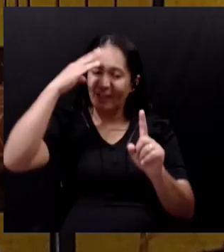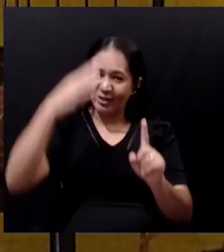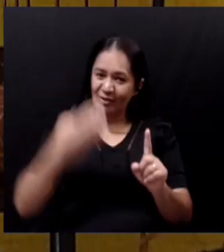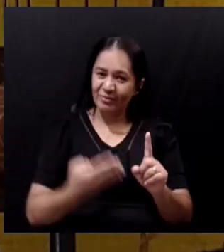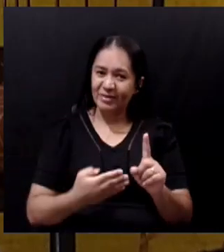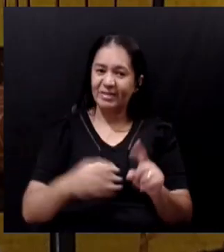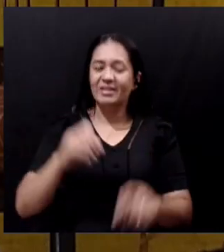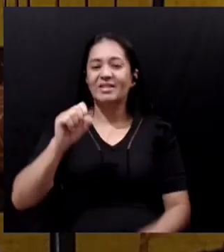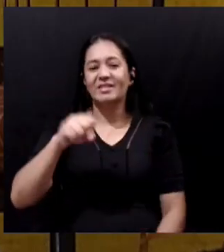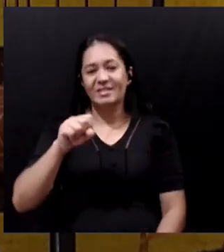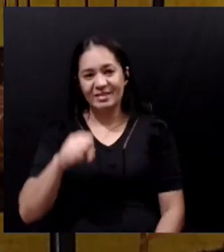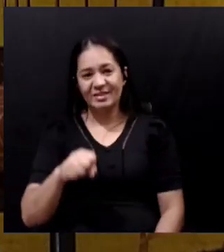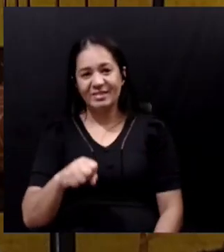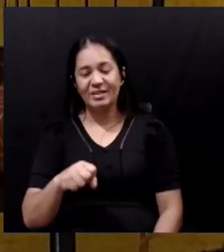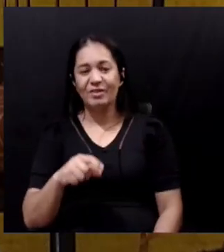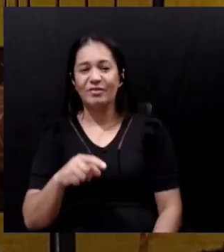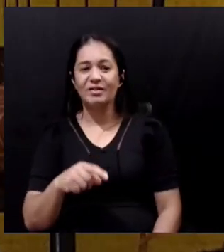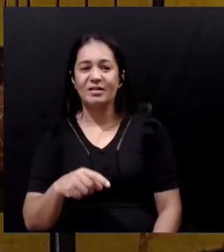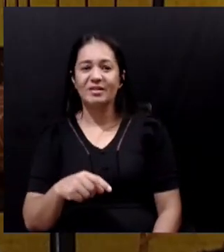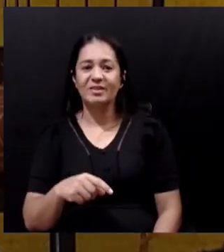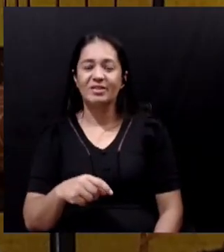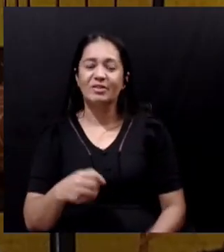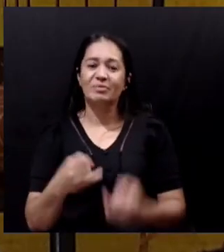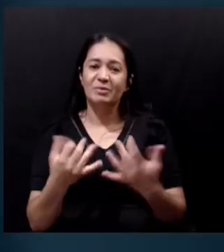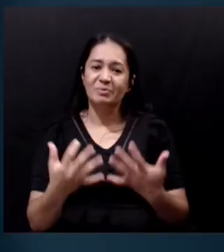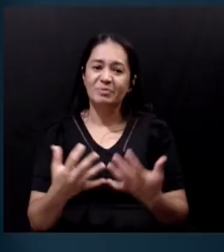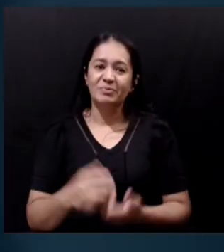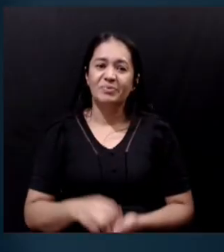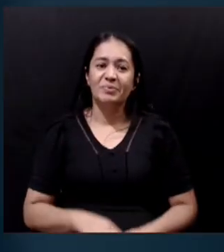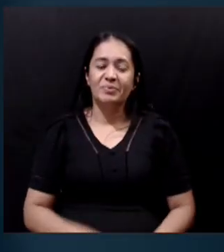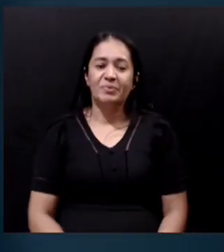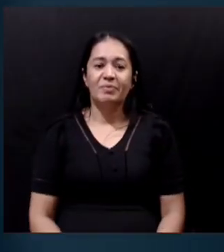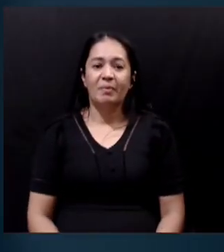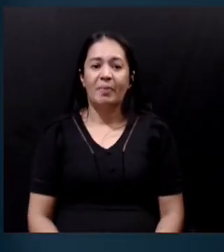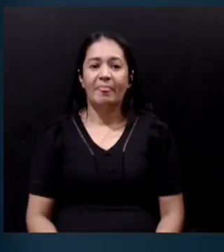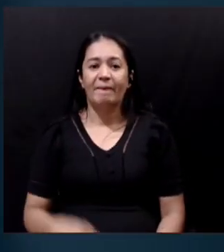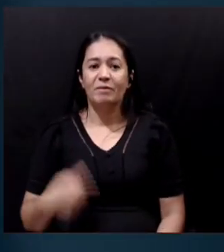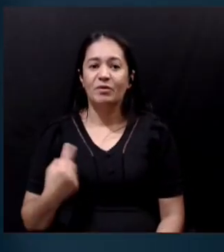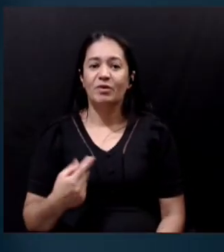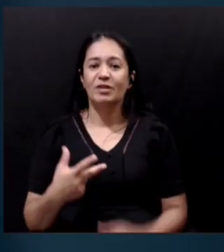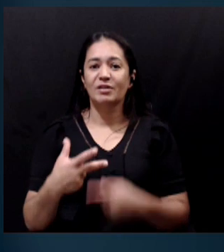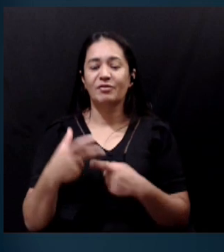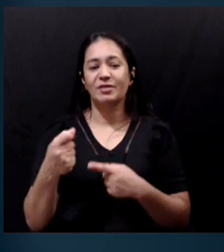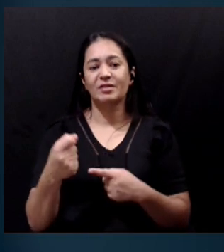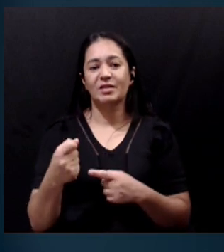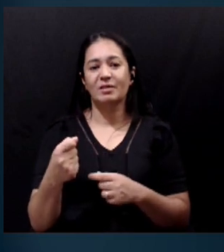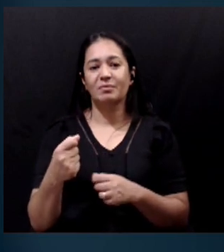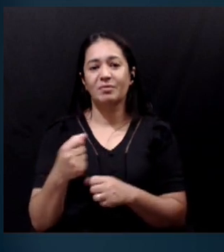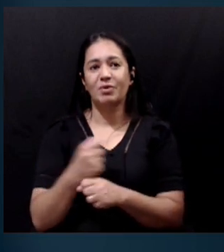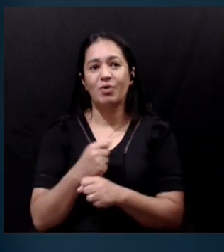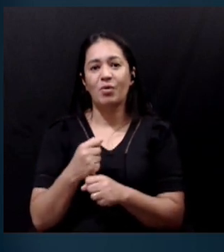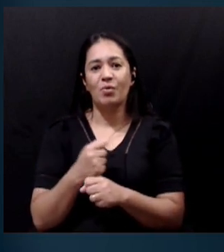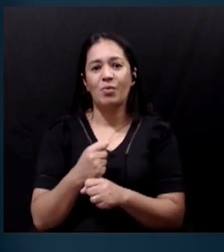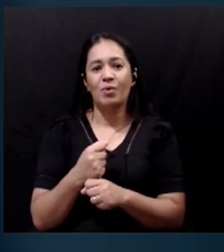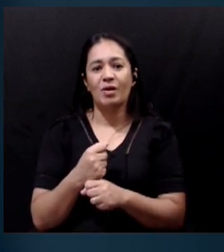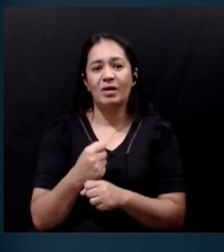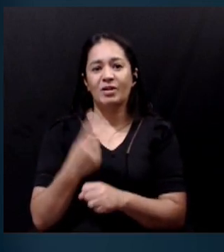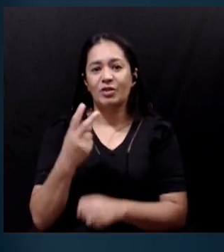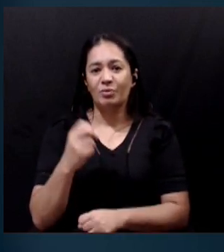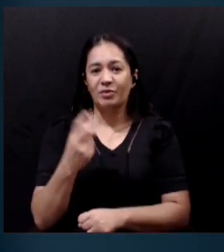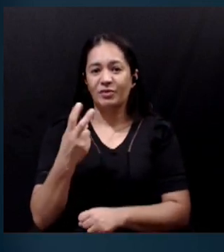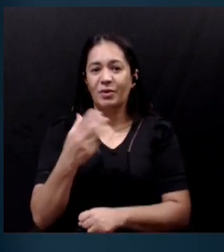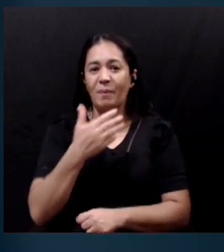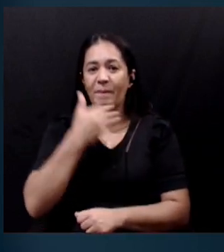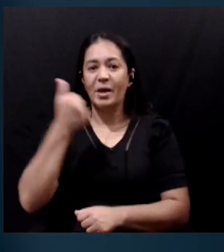Queria que Cidade você de falasse um Sumaré. pouquinho disso. A gente ganhou o ano atrasado, né, como o melhor pastel de Sumaré. O